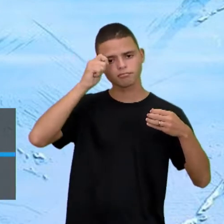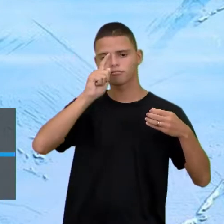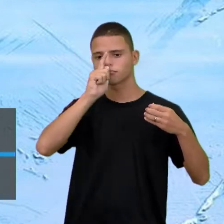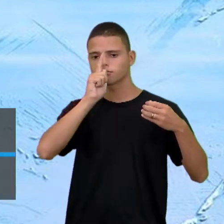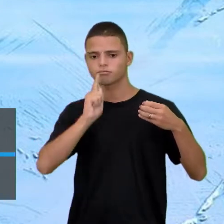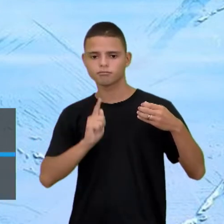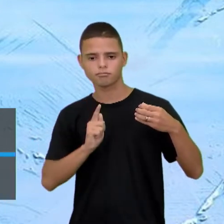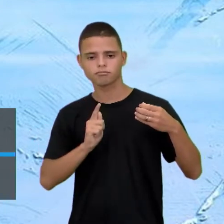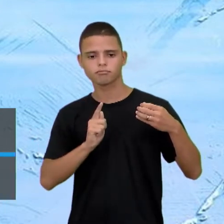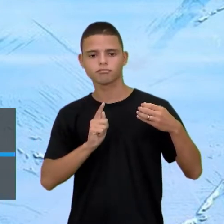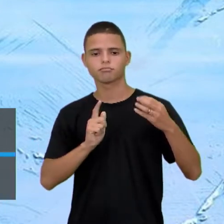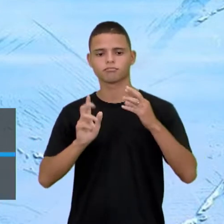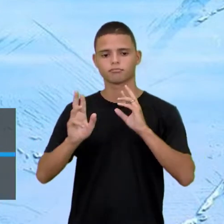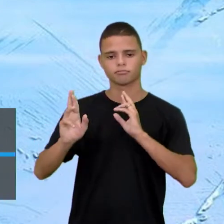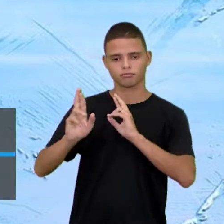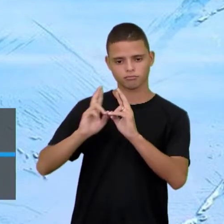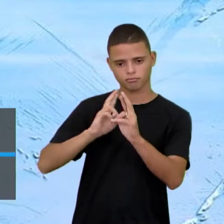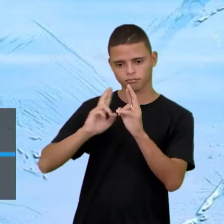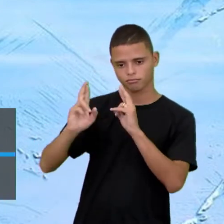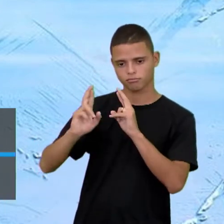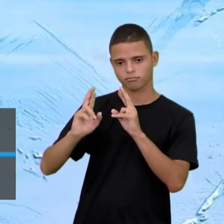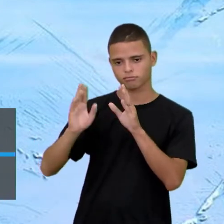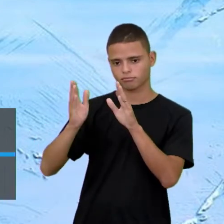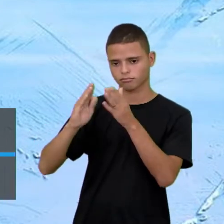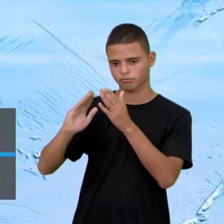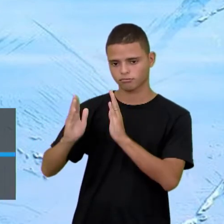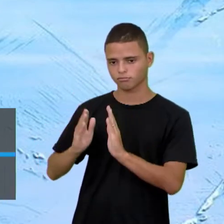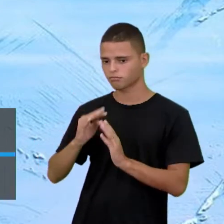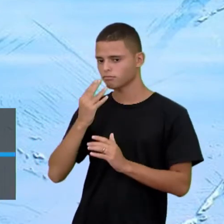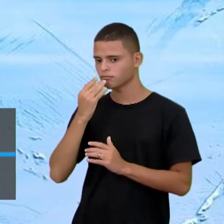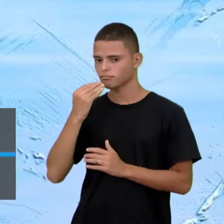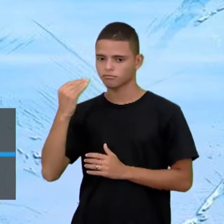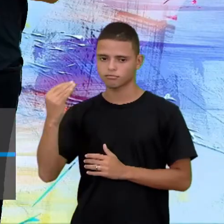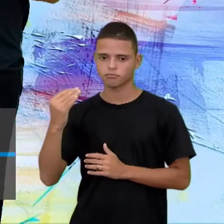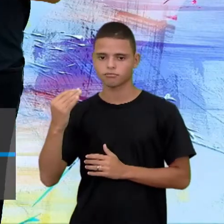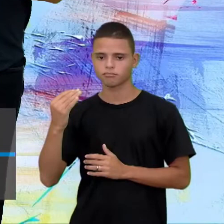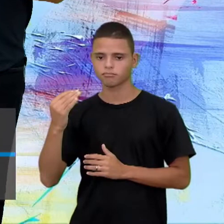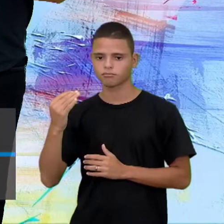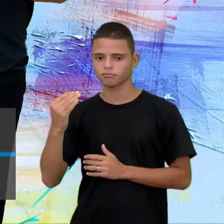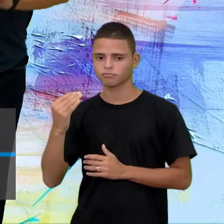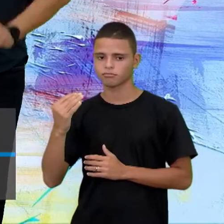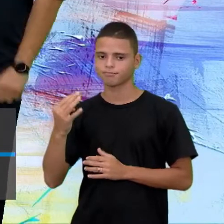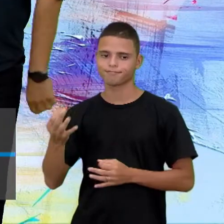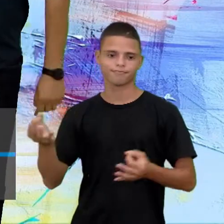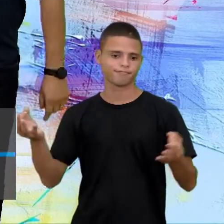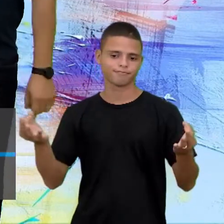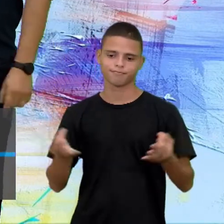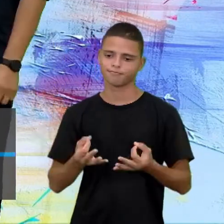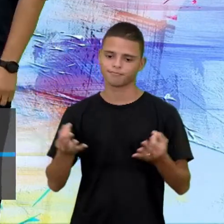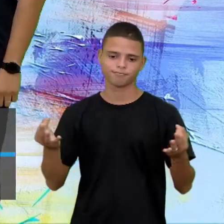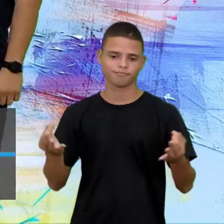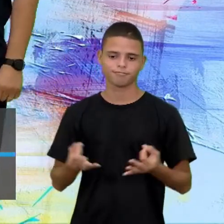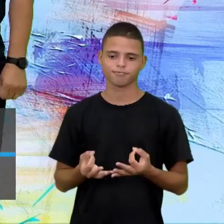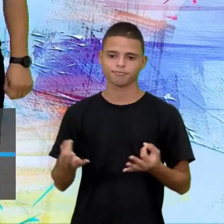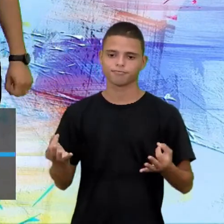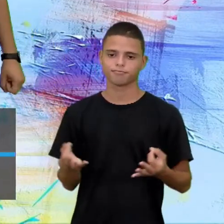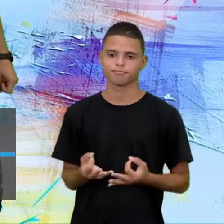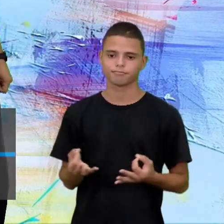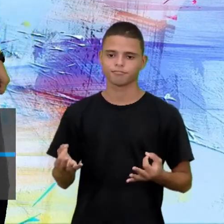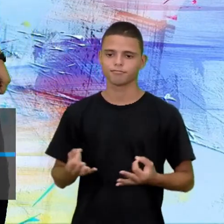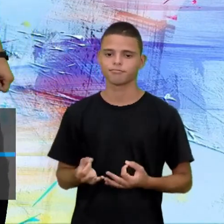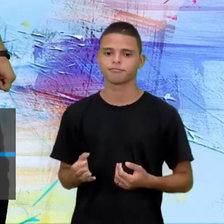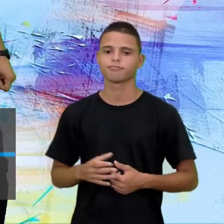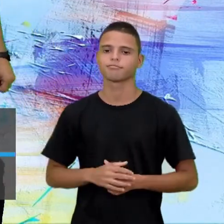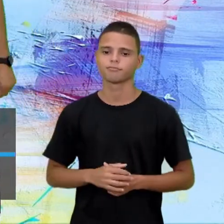Aí eu estou associando já a forma, o design com a cor. Tá chegando? Foi perfeito, professor. Eu só não falei o nome do produto, mas você sabe do que eu